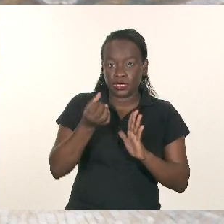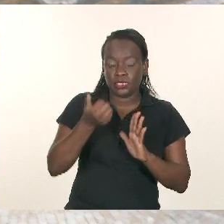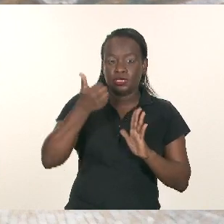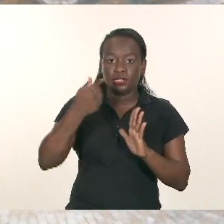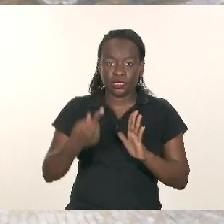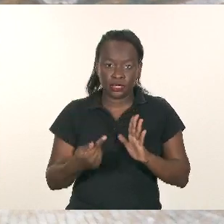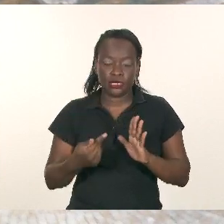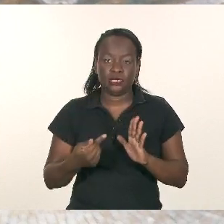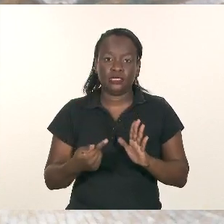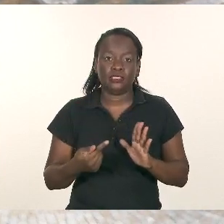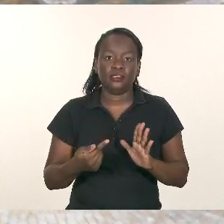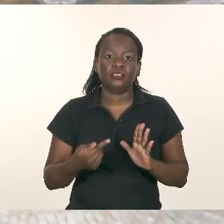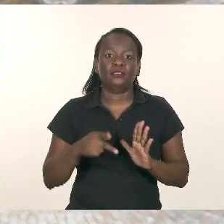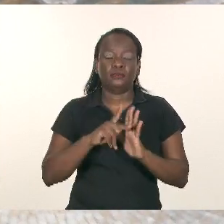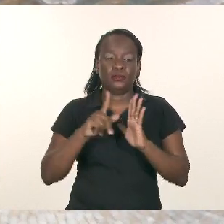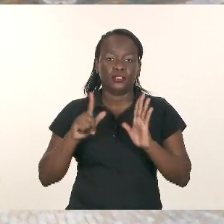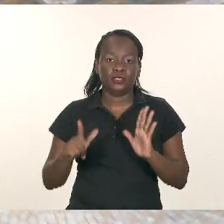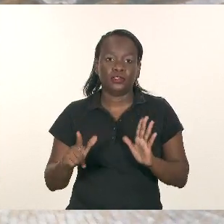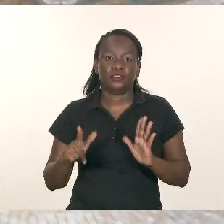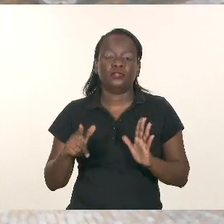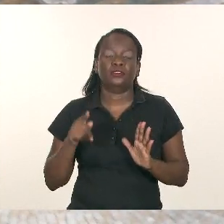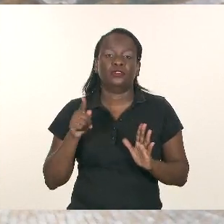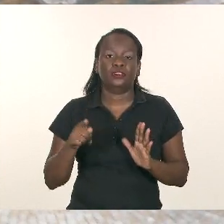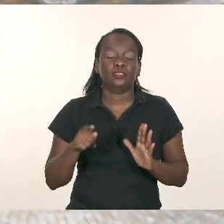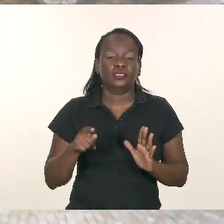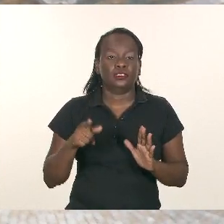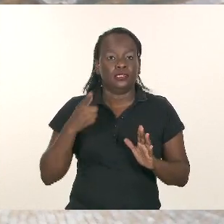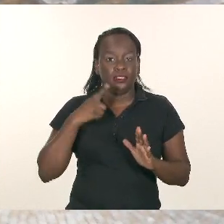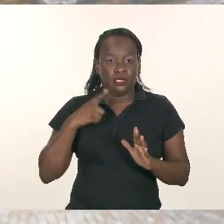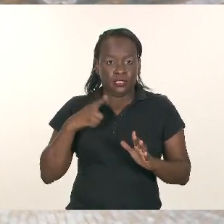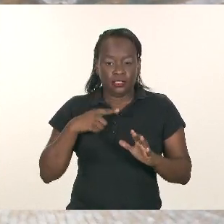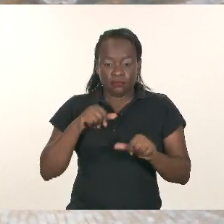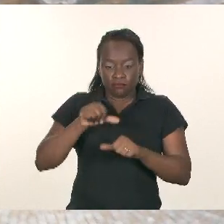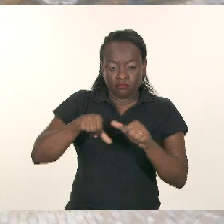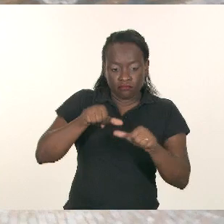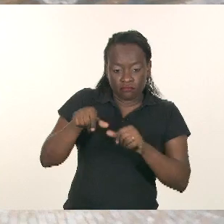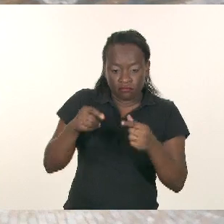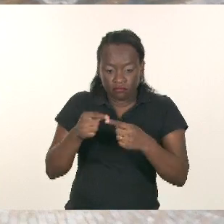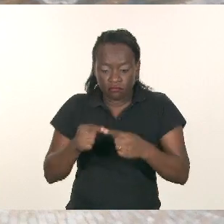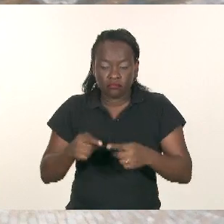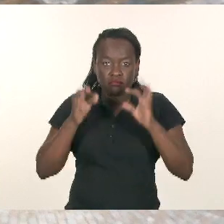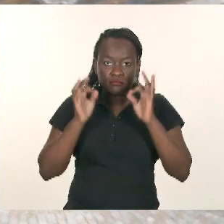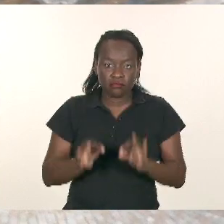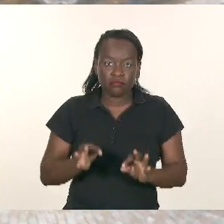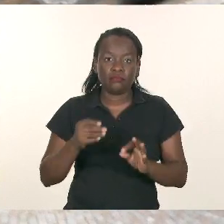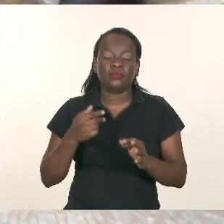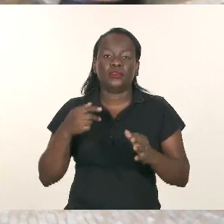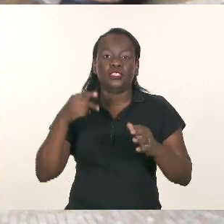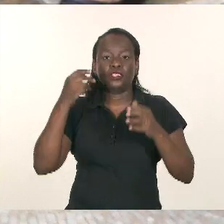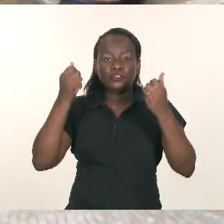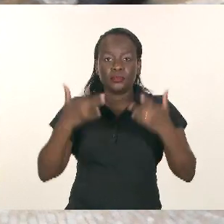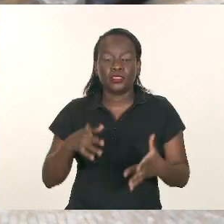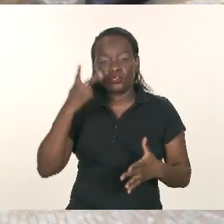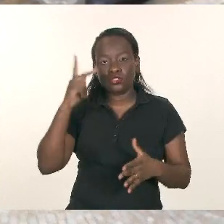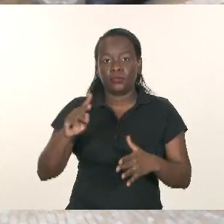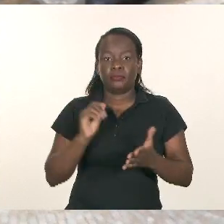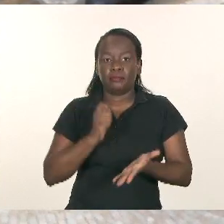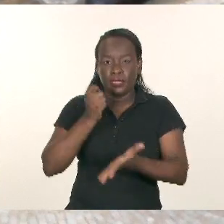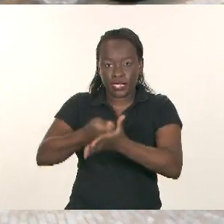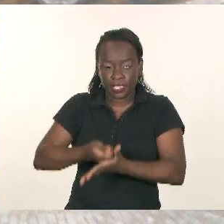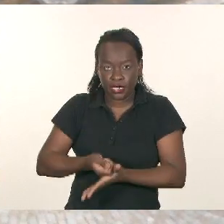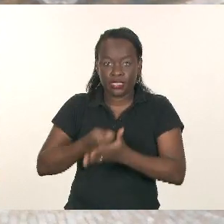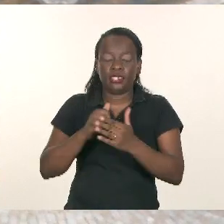e 17, o projeto ele tem os ajustes necessários no que tange à remuneração do estagiário e